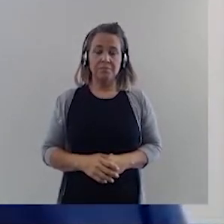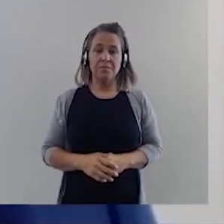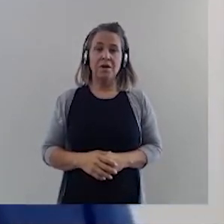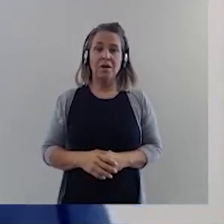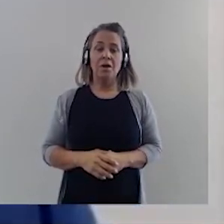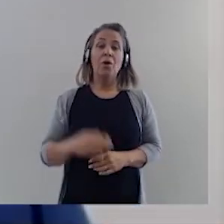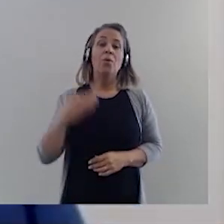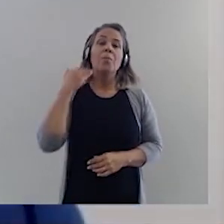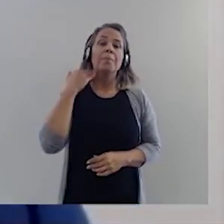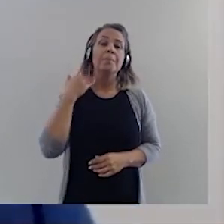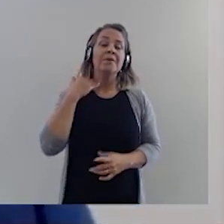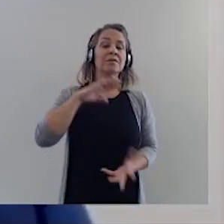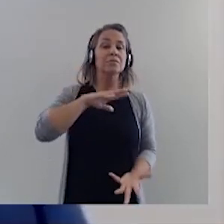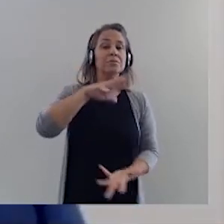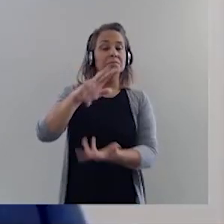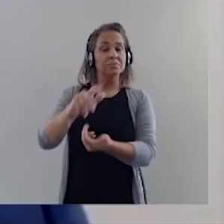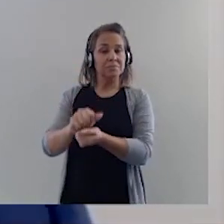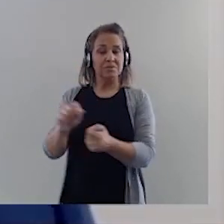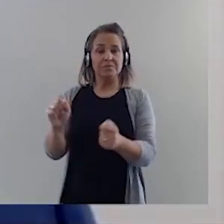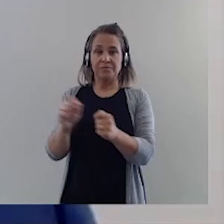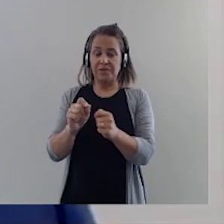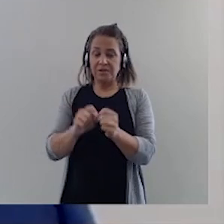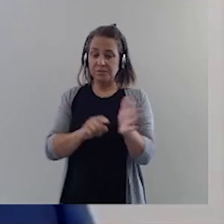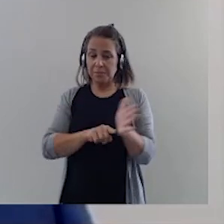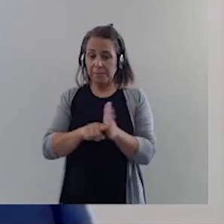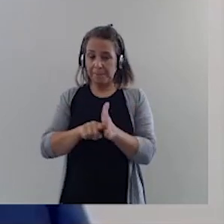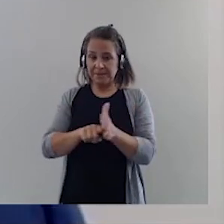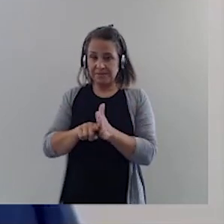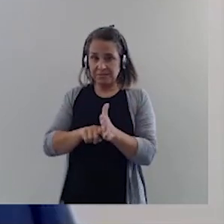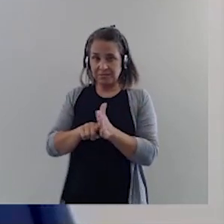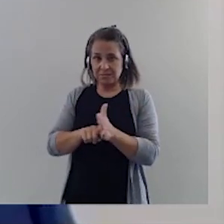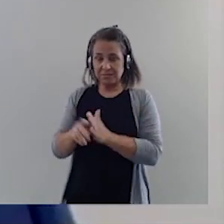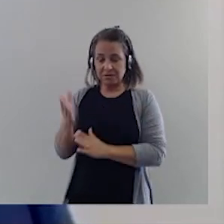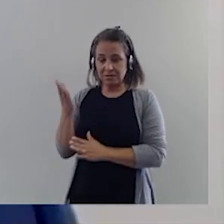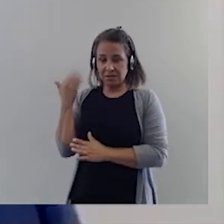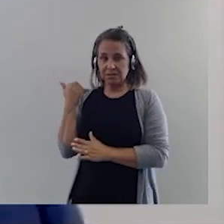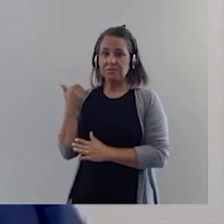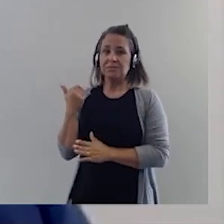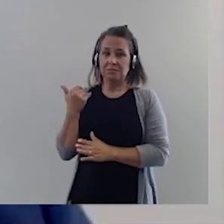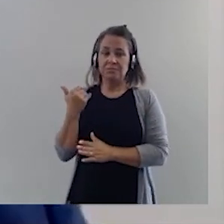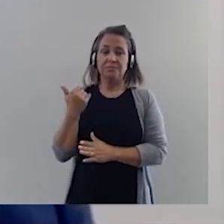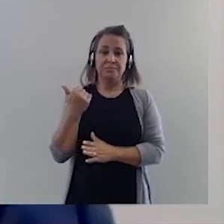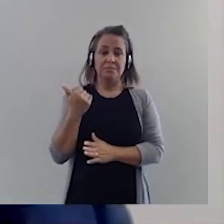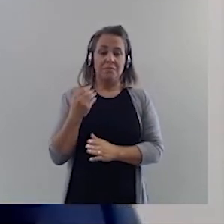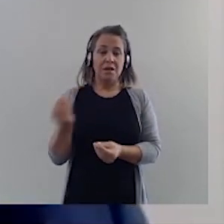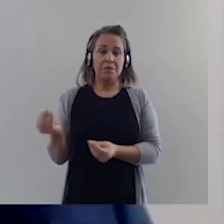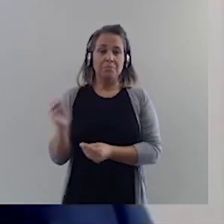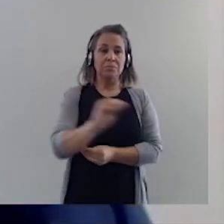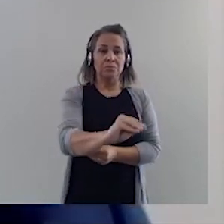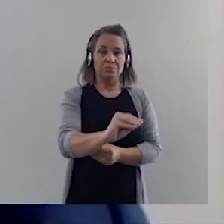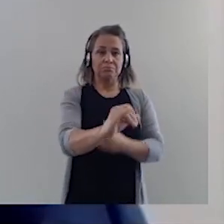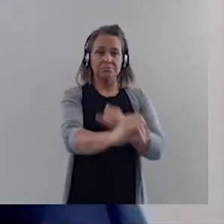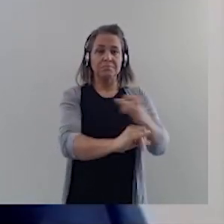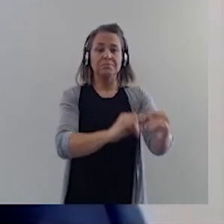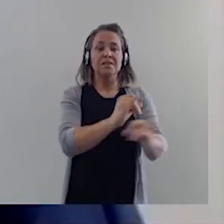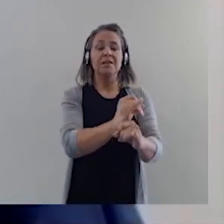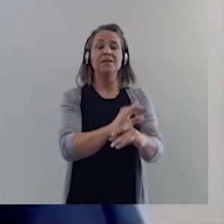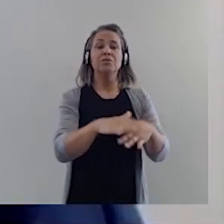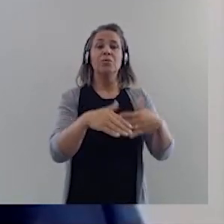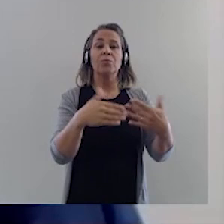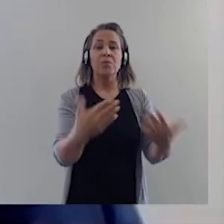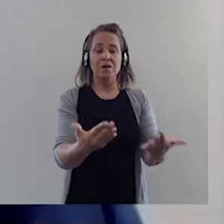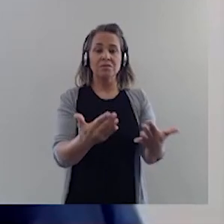Banco Mundial ele realizou uma pesquisa e colocou na internet quais